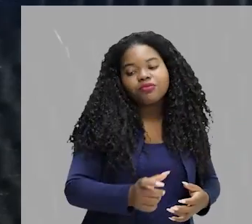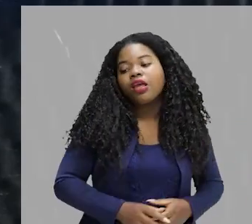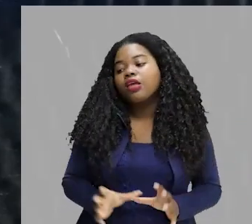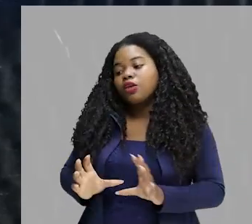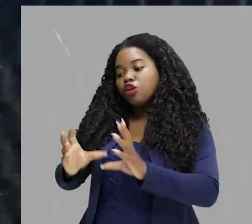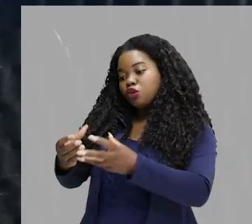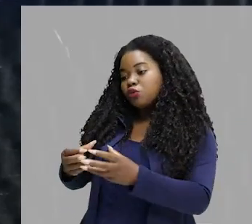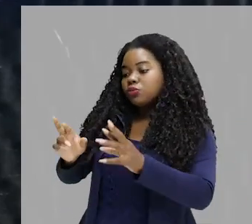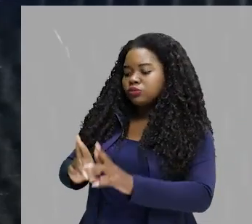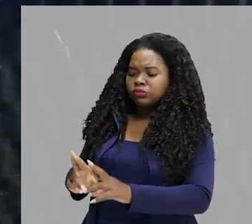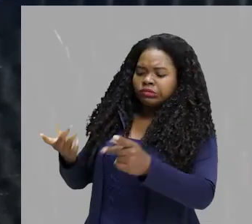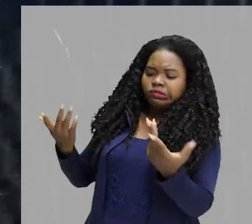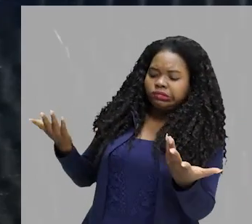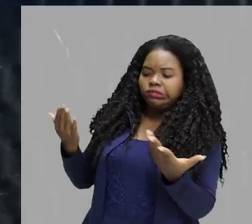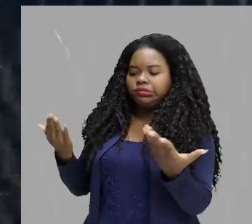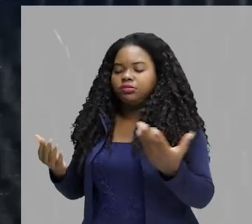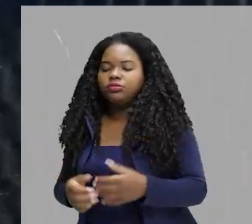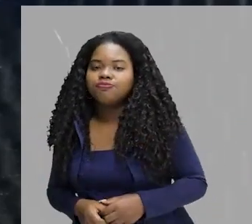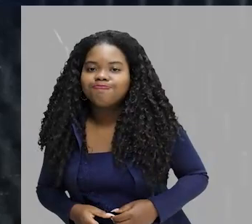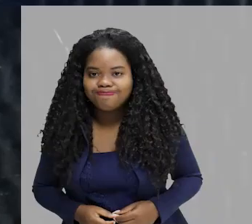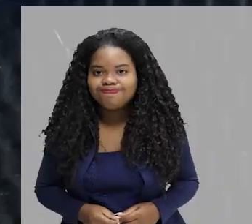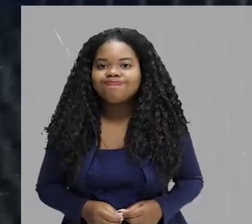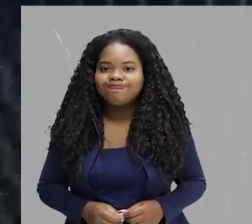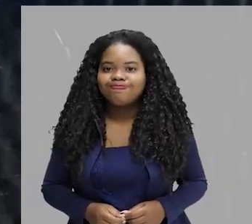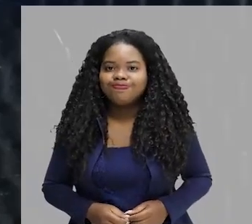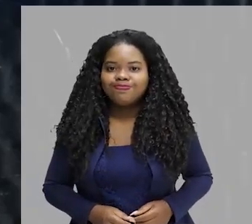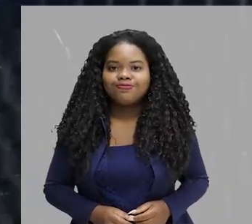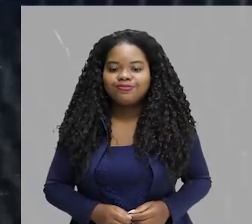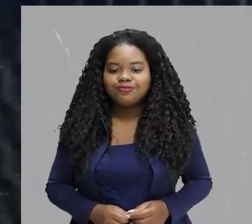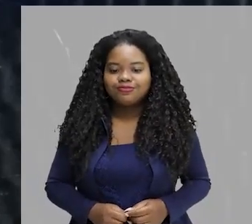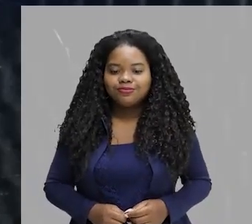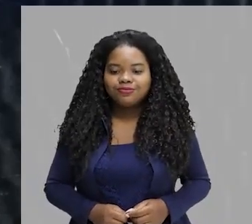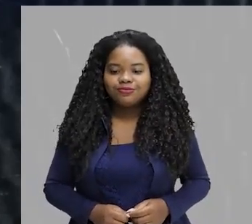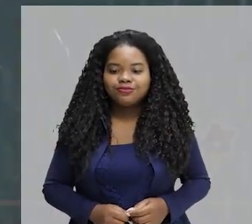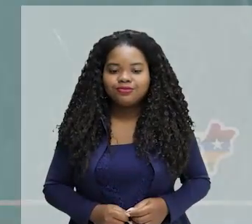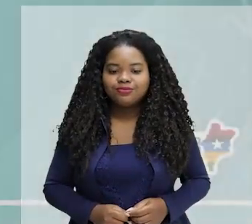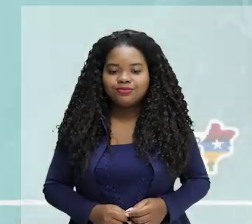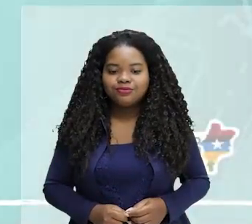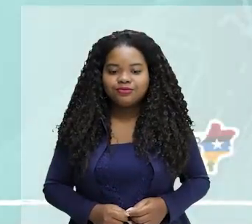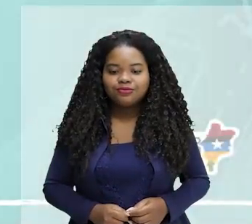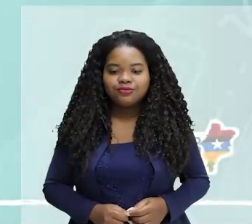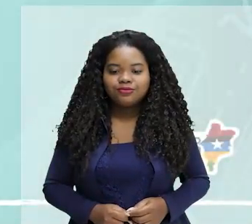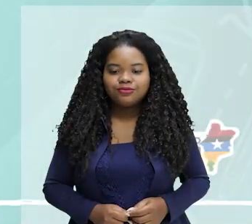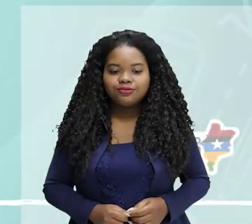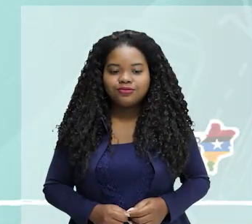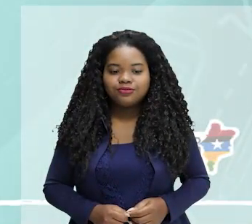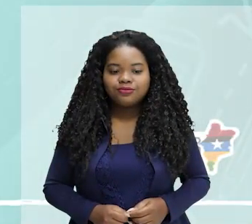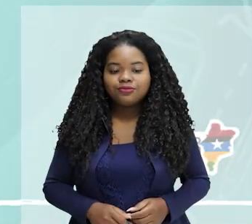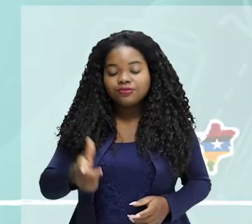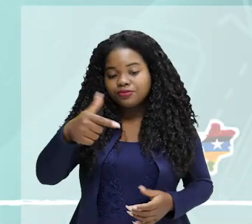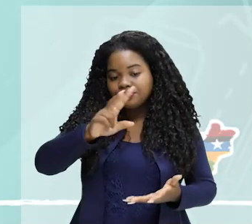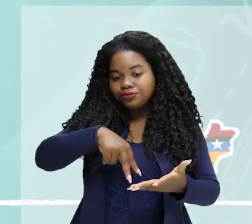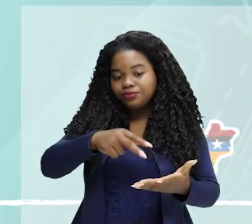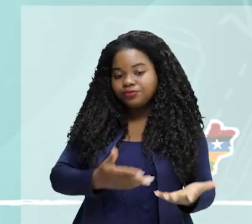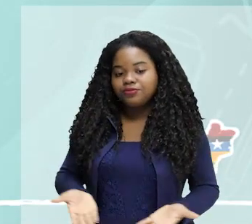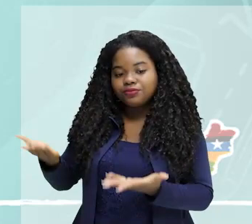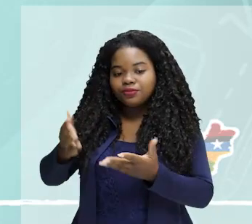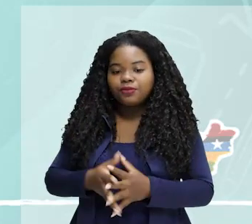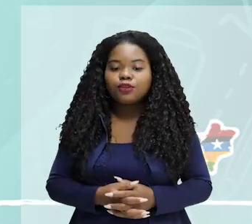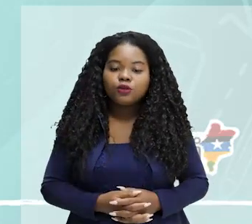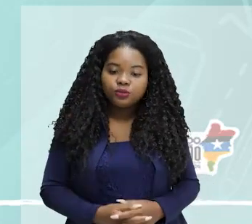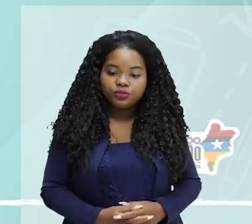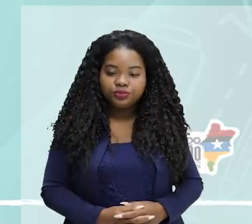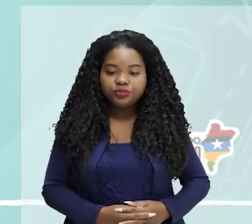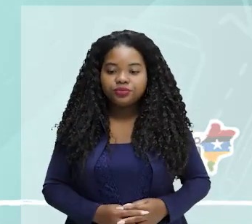São chamados de componentes de inclusão e de exclusão também. Então, elementos de um mesmo grupo têm a mesma